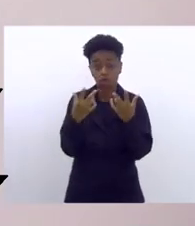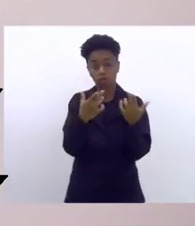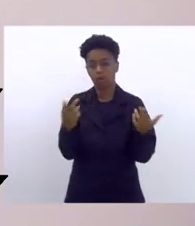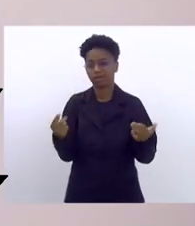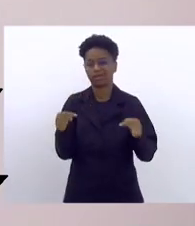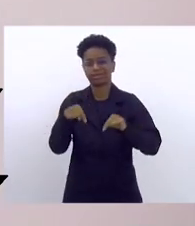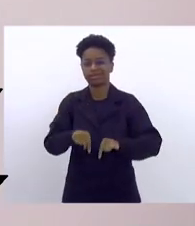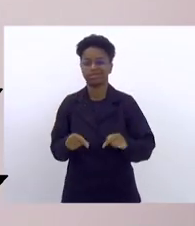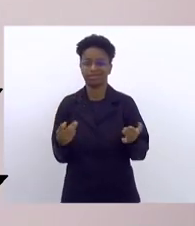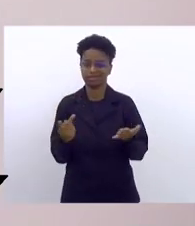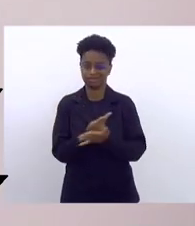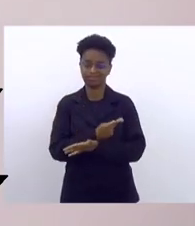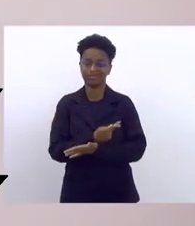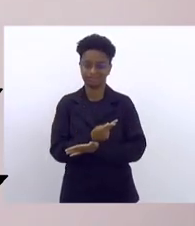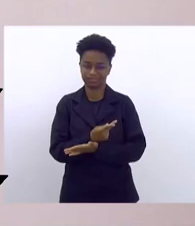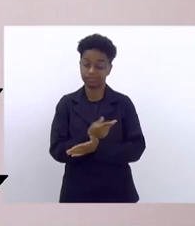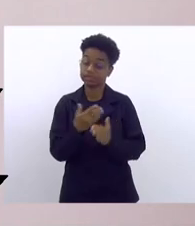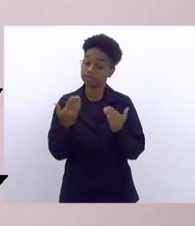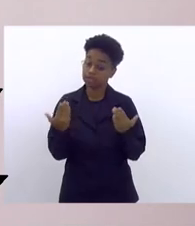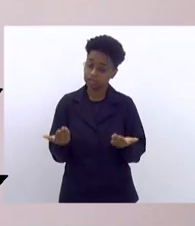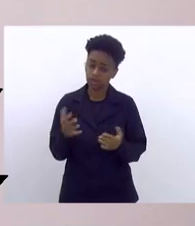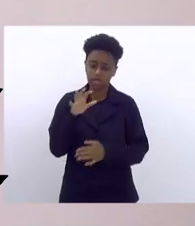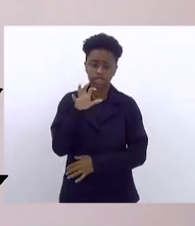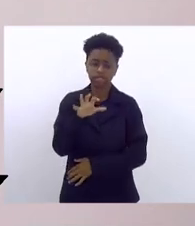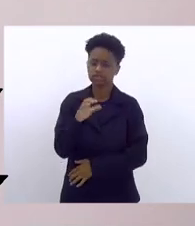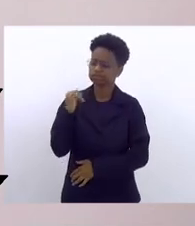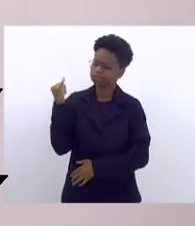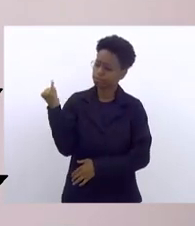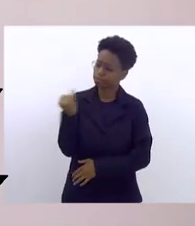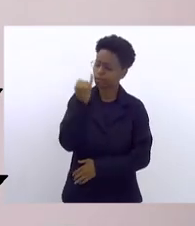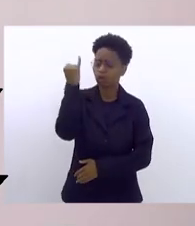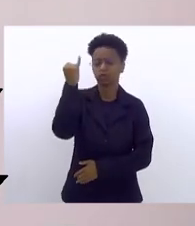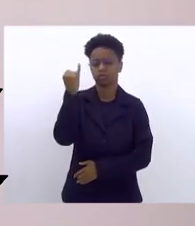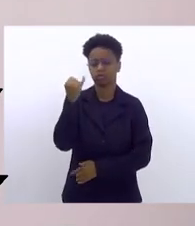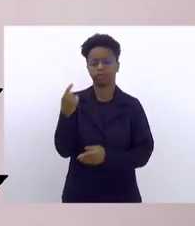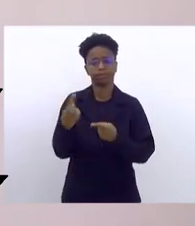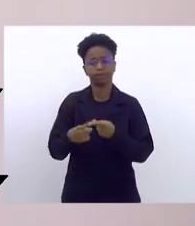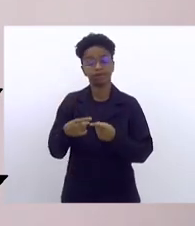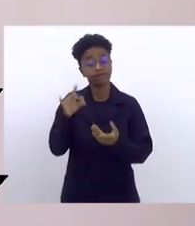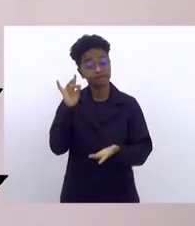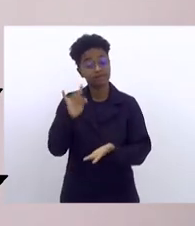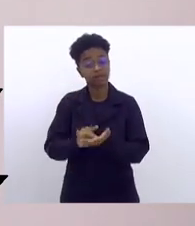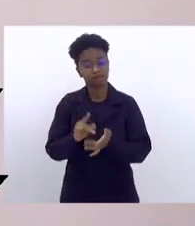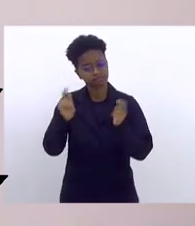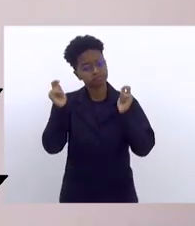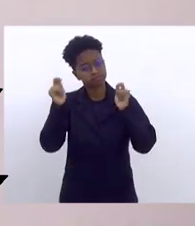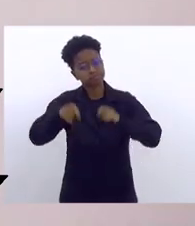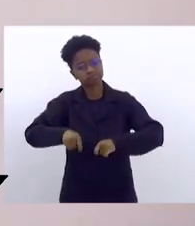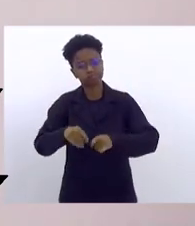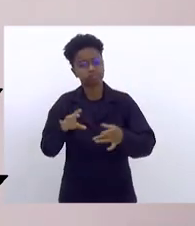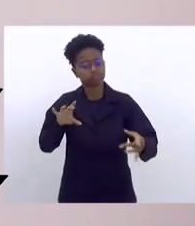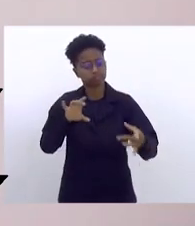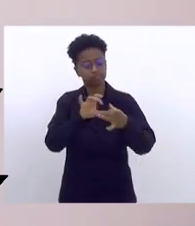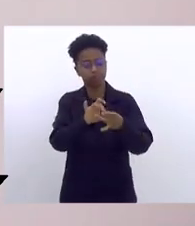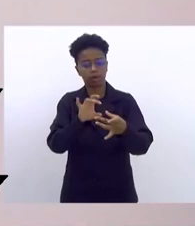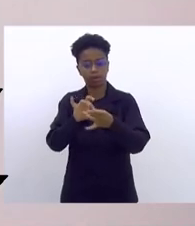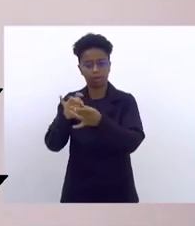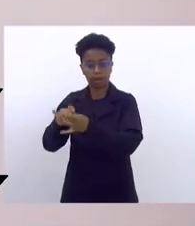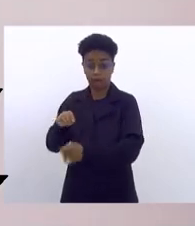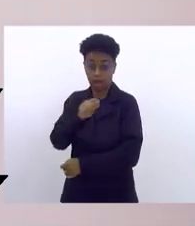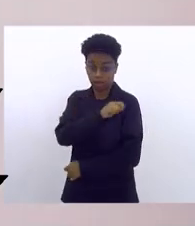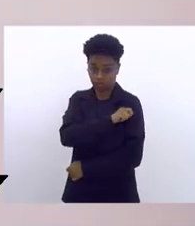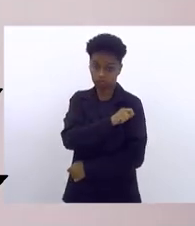aqui então isso é extremamente importante porque é isso que vai possibilitar a vinculação dos